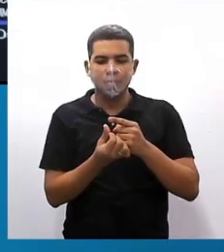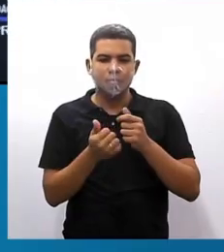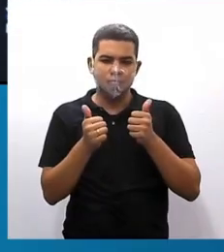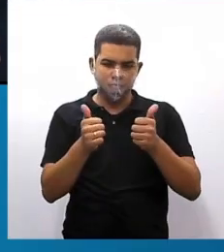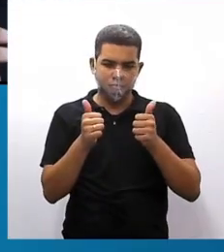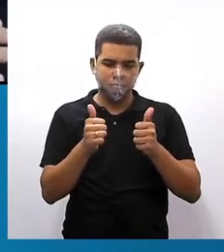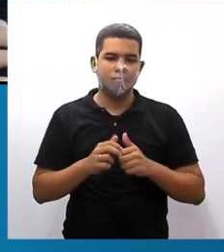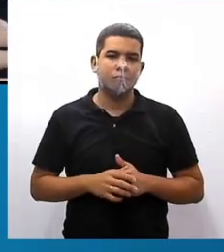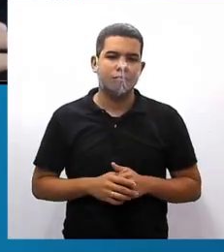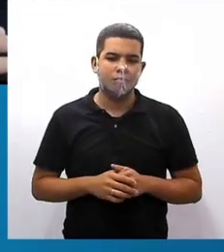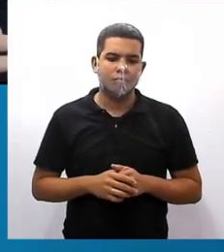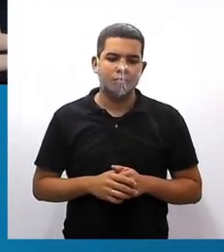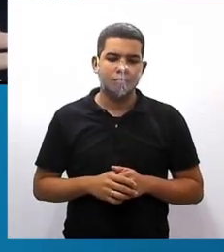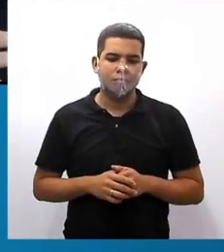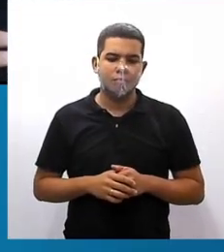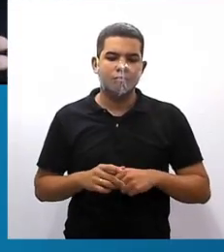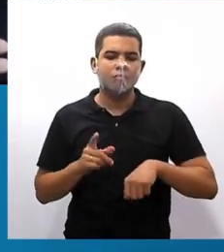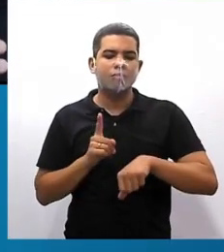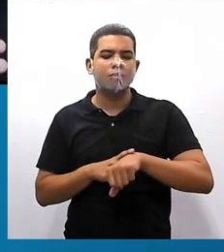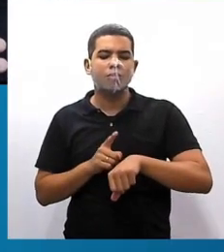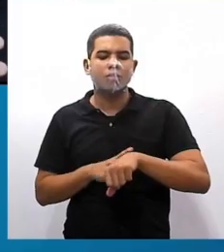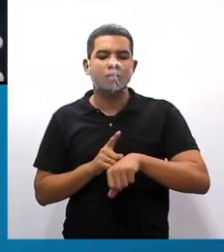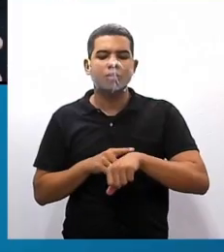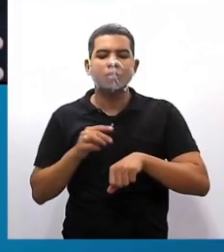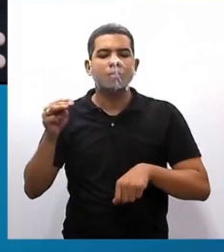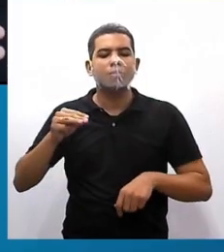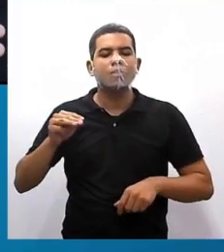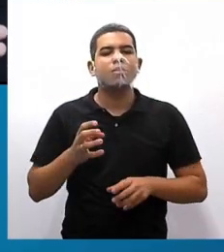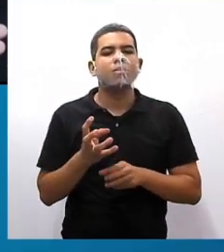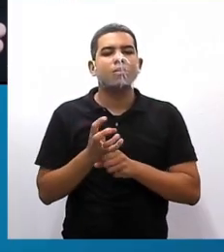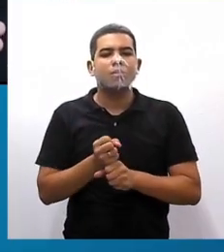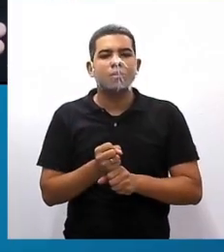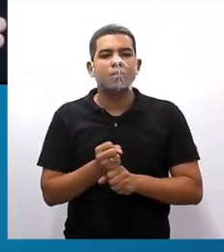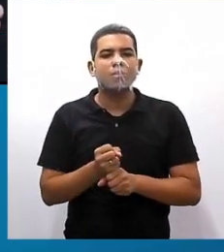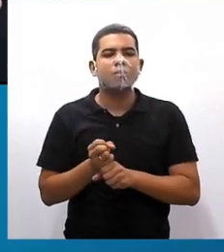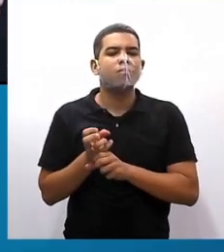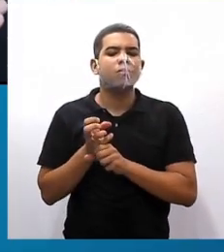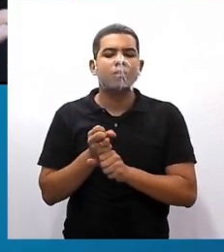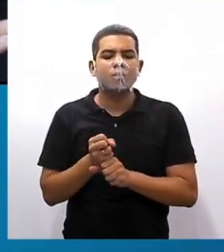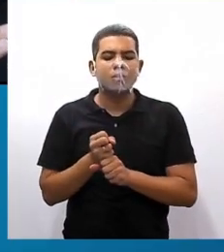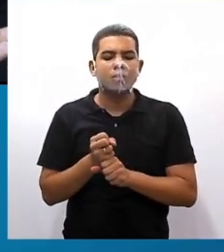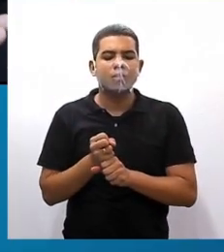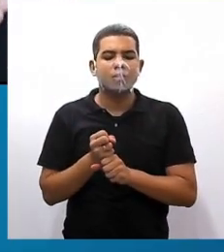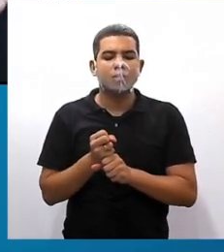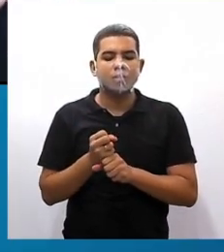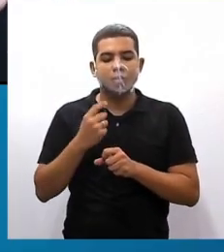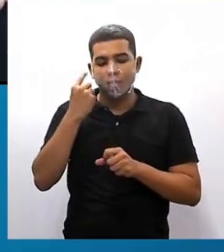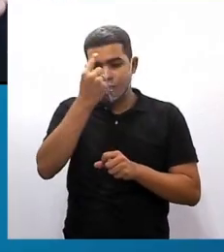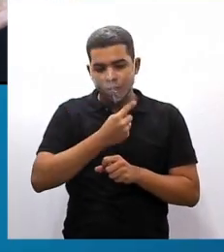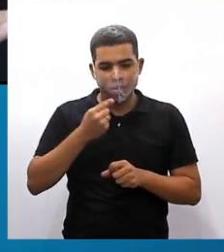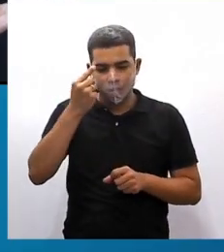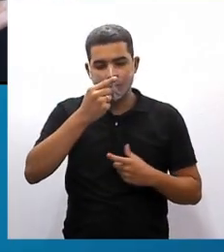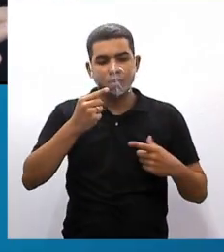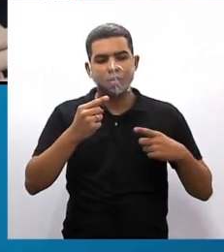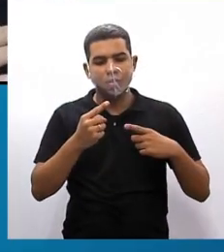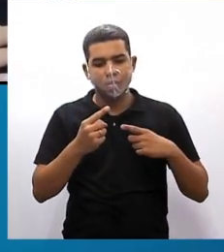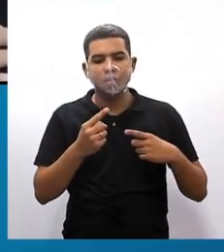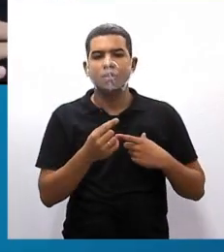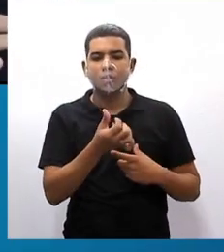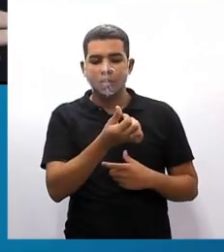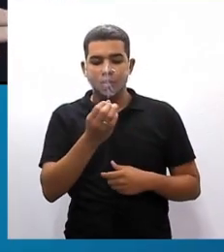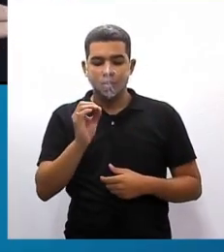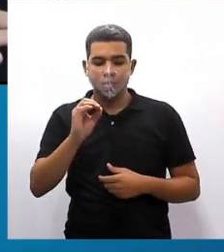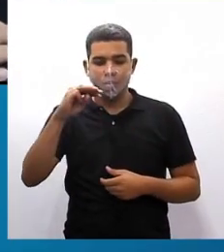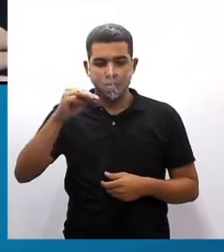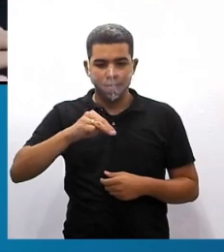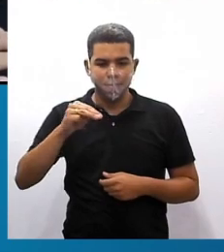Massa. E hora? Quantos minutos tem? Quantos? 1 hora tem 60 minutos. Então,